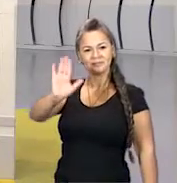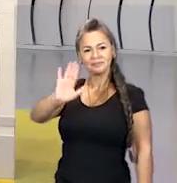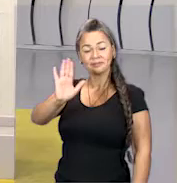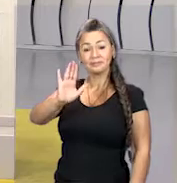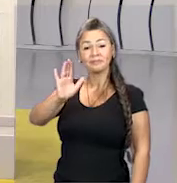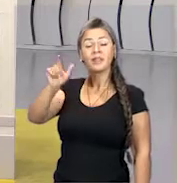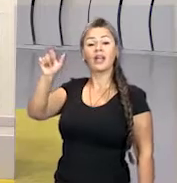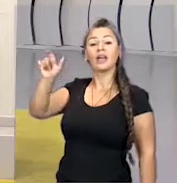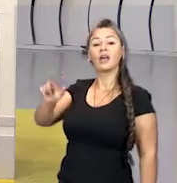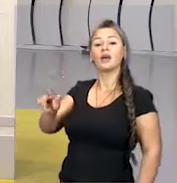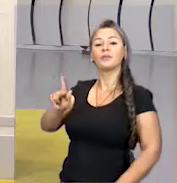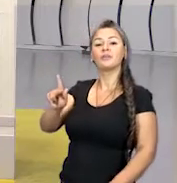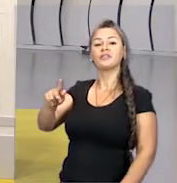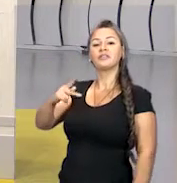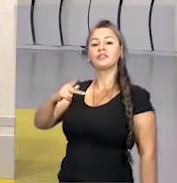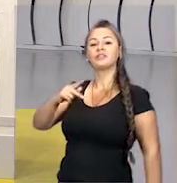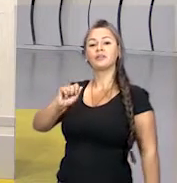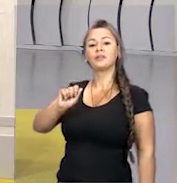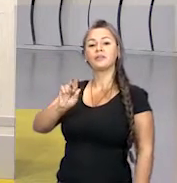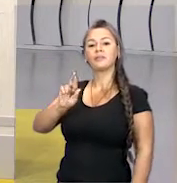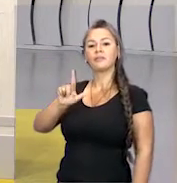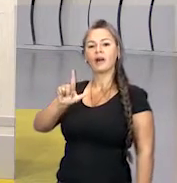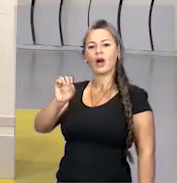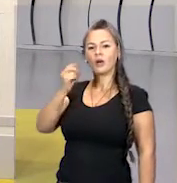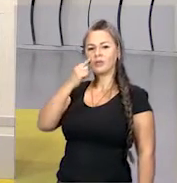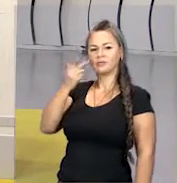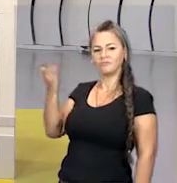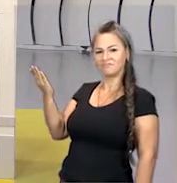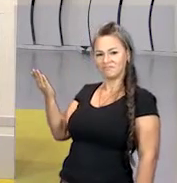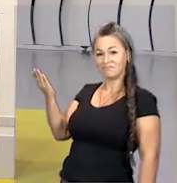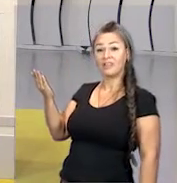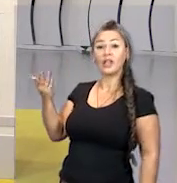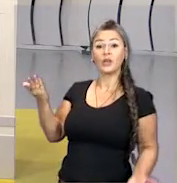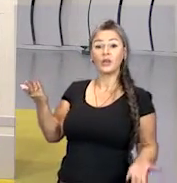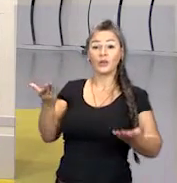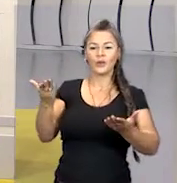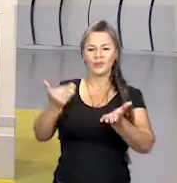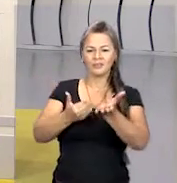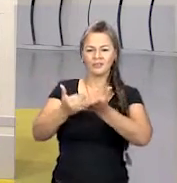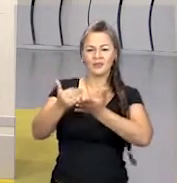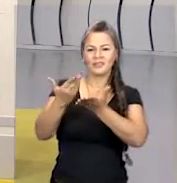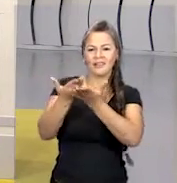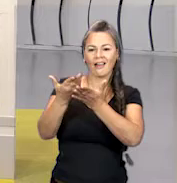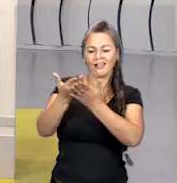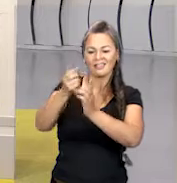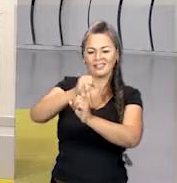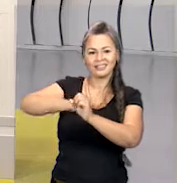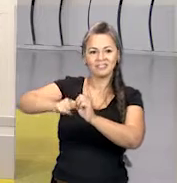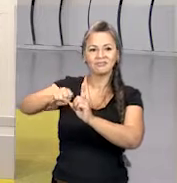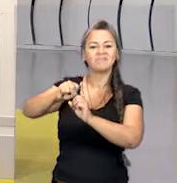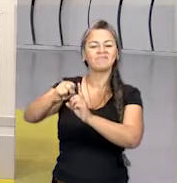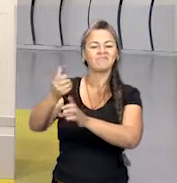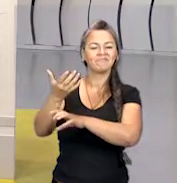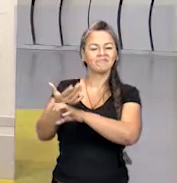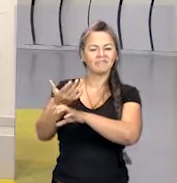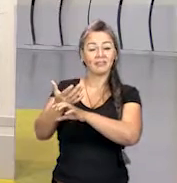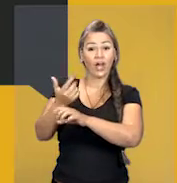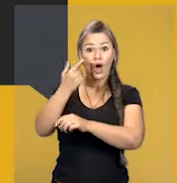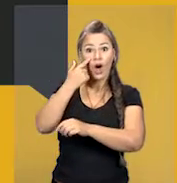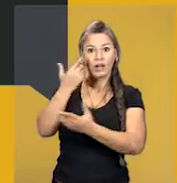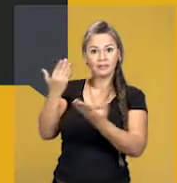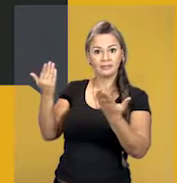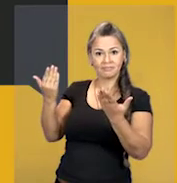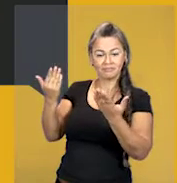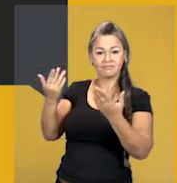Olá, eu sou o professor Paulo e hoje vamos iniciar mais uma aula de Sociologia. Nesse bimestre, vamos falar sobre a